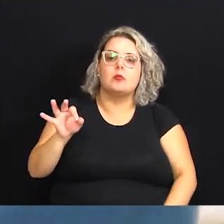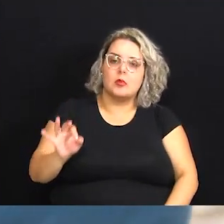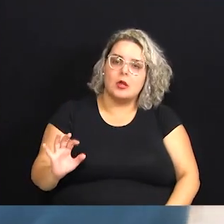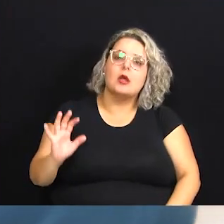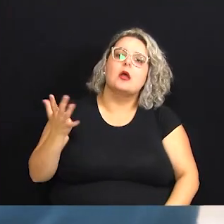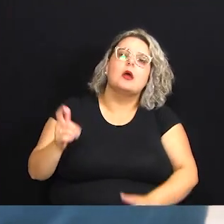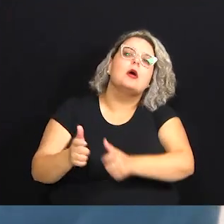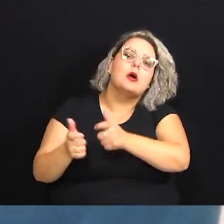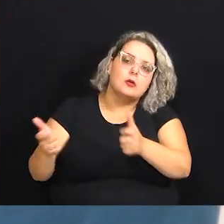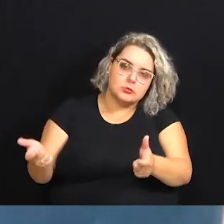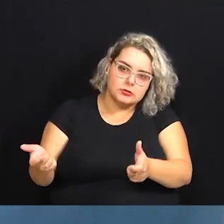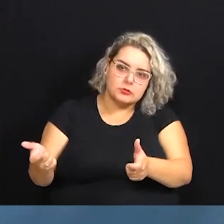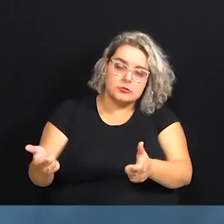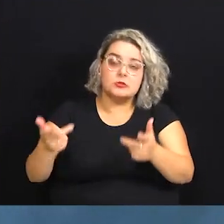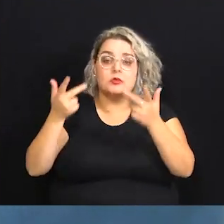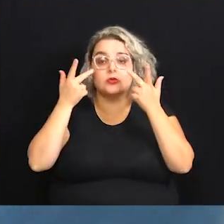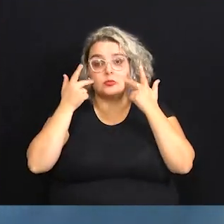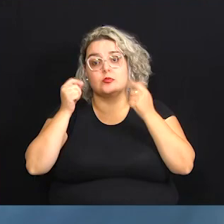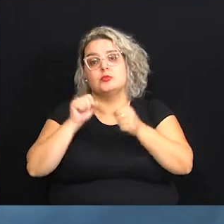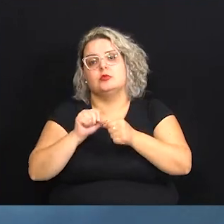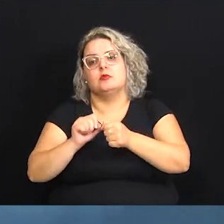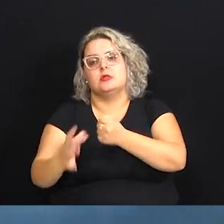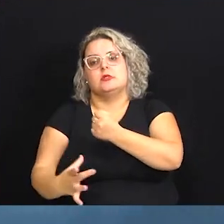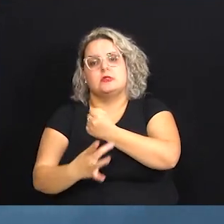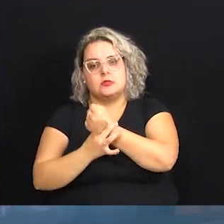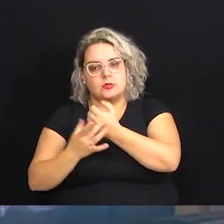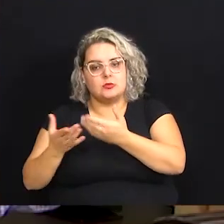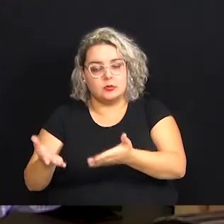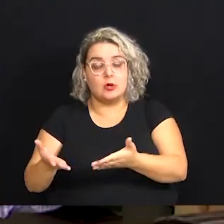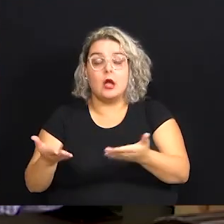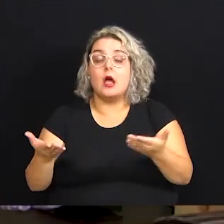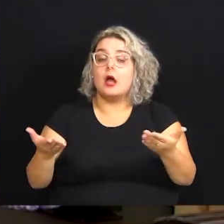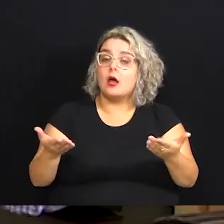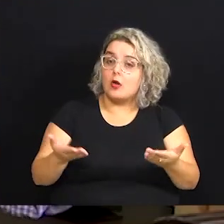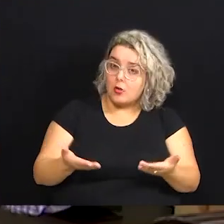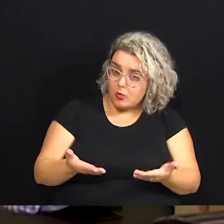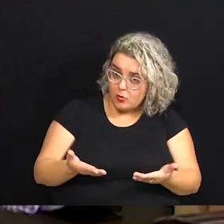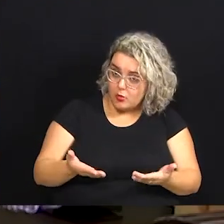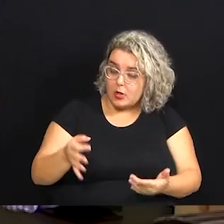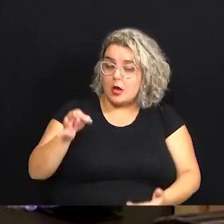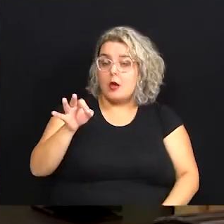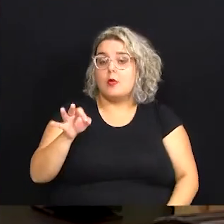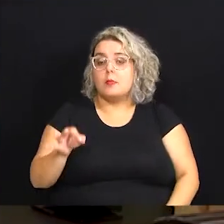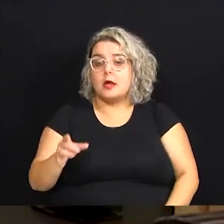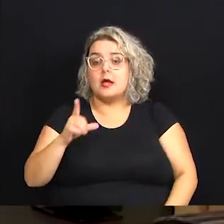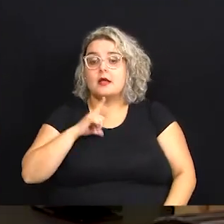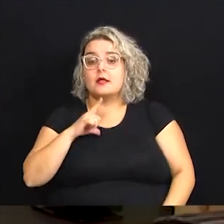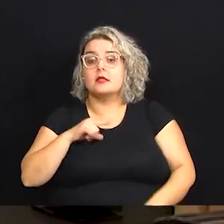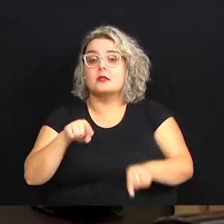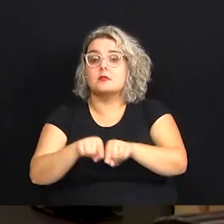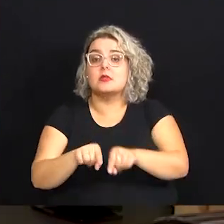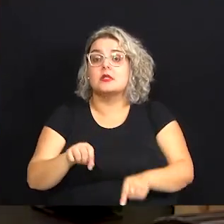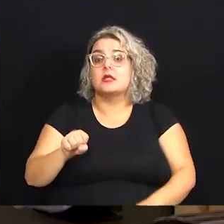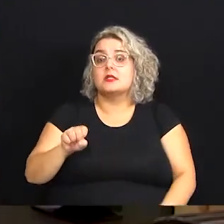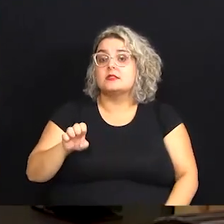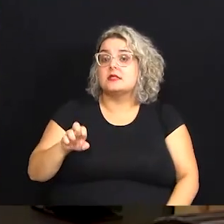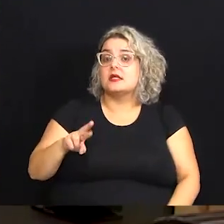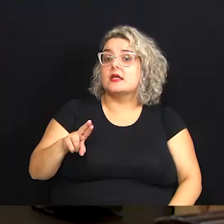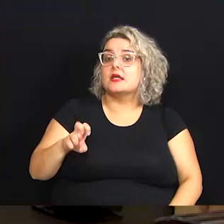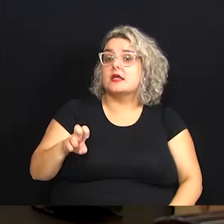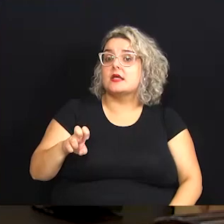probabilidade de acontecer é alta. Então, normalmente eu faço seguro. Agora, além da probabilidade, tem a questão da